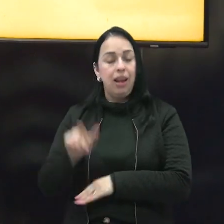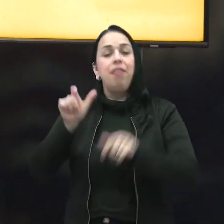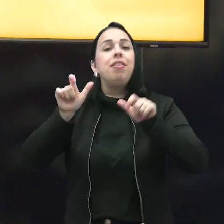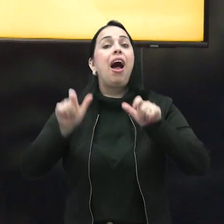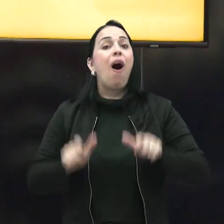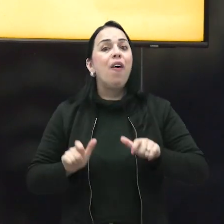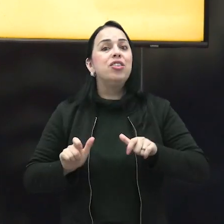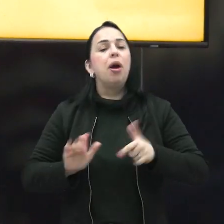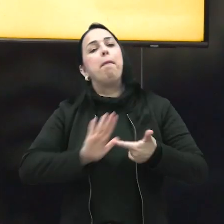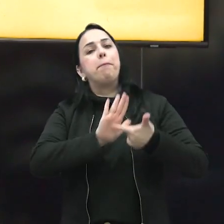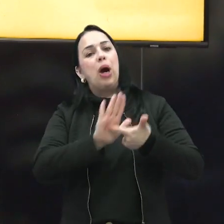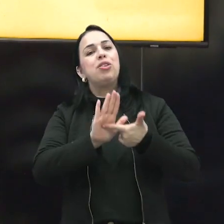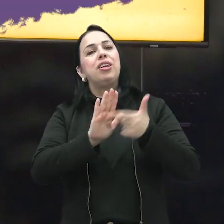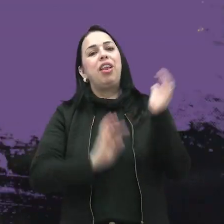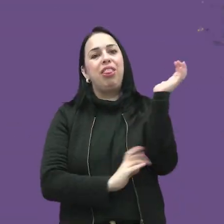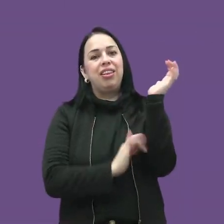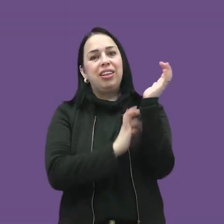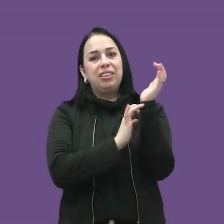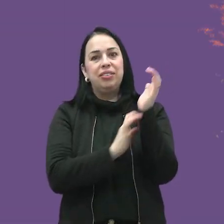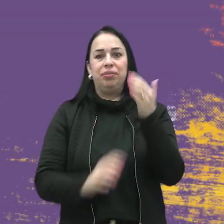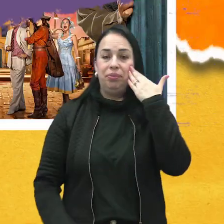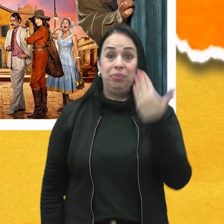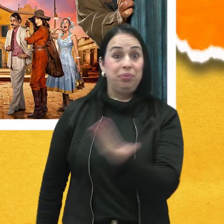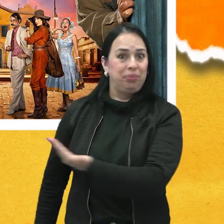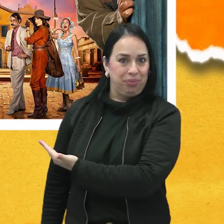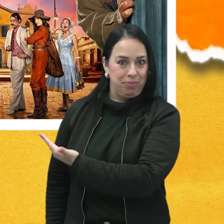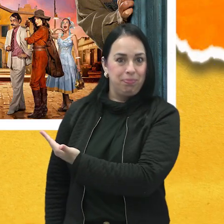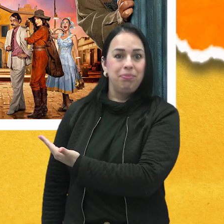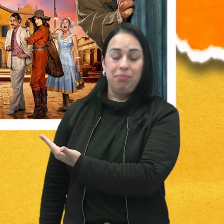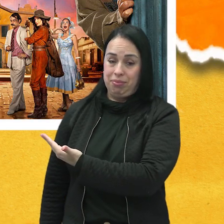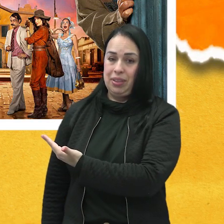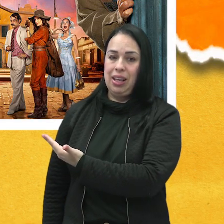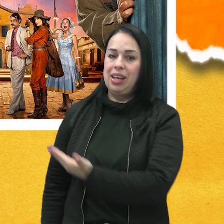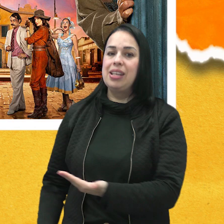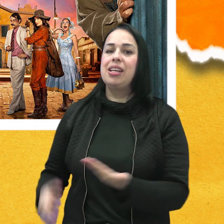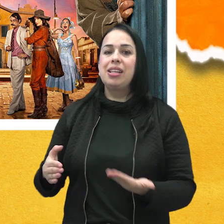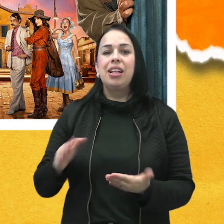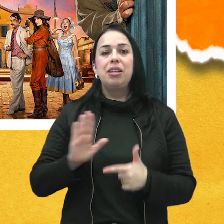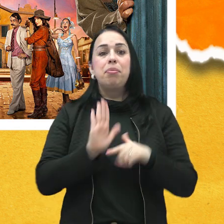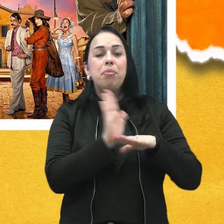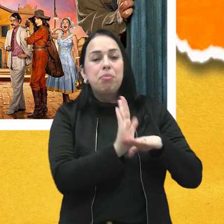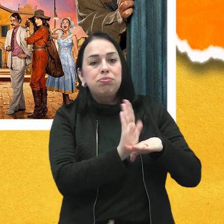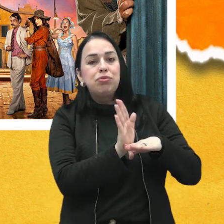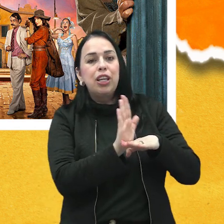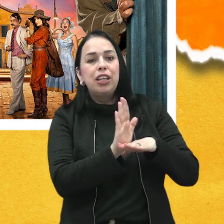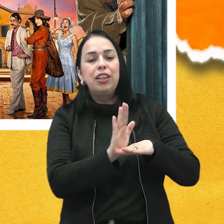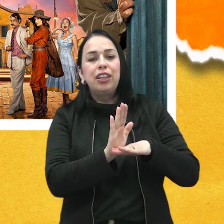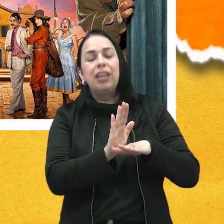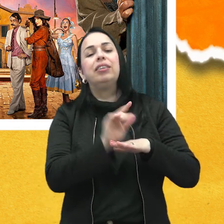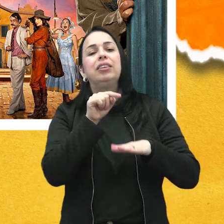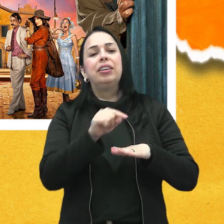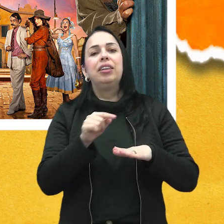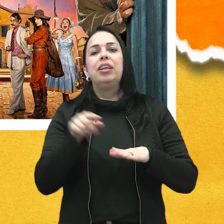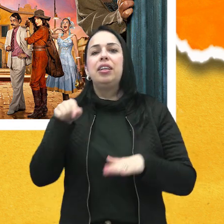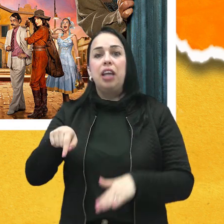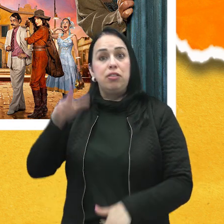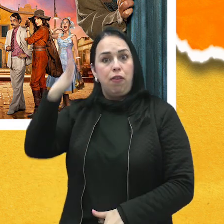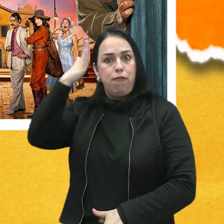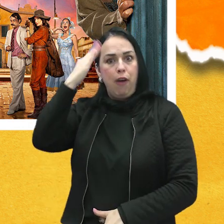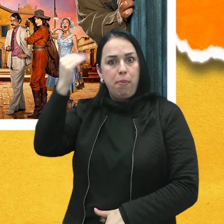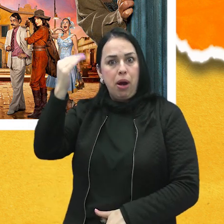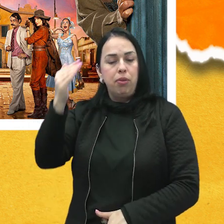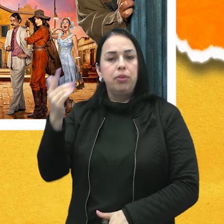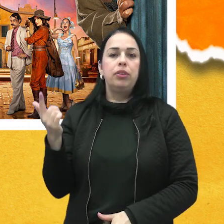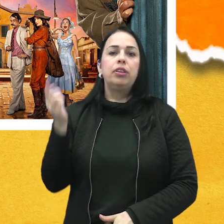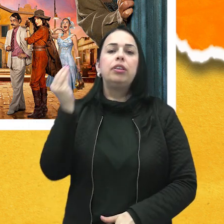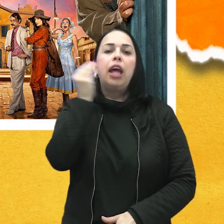no Parque Vicentina Aranha. O Alto da Compadecida 2 é o filme em exibição dessa semana no cinema ao ar livre. Sucesso de bilheteria